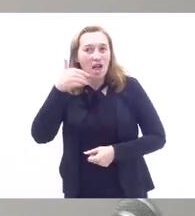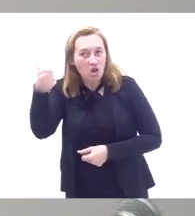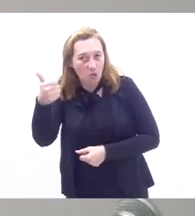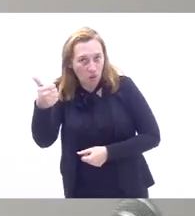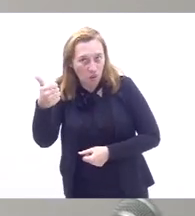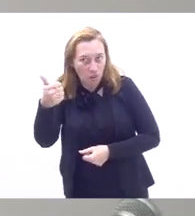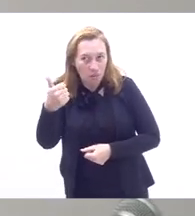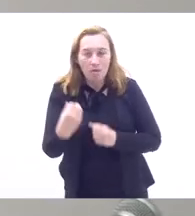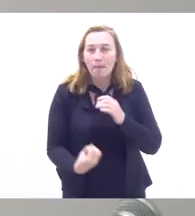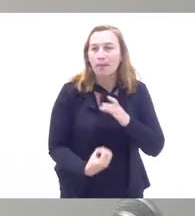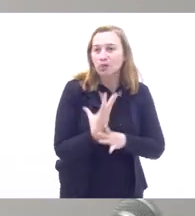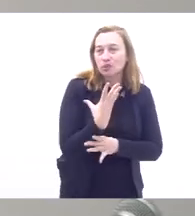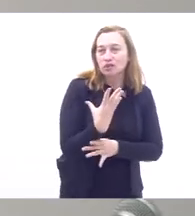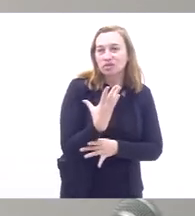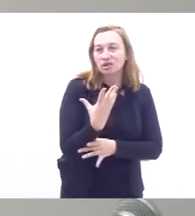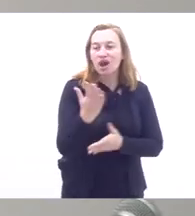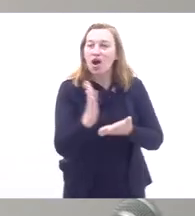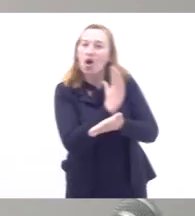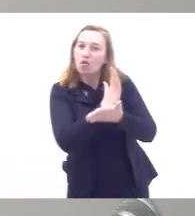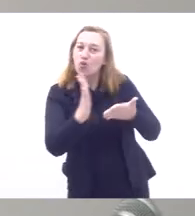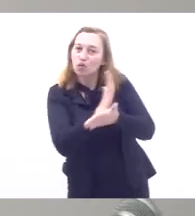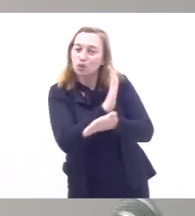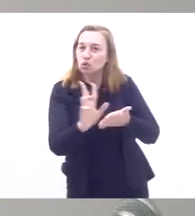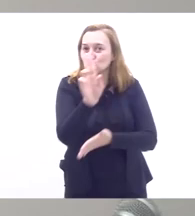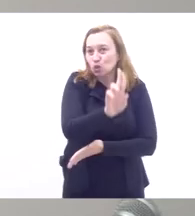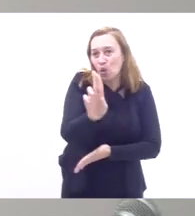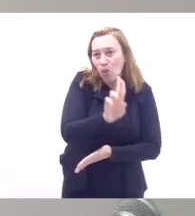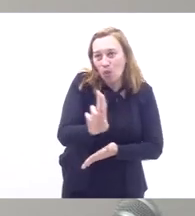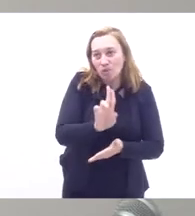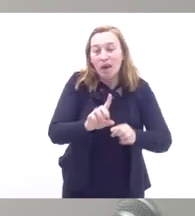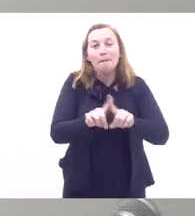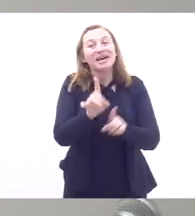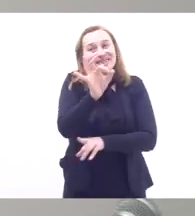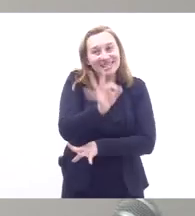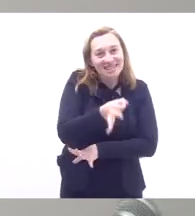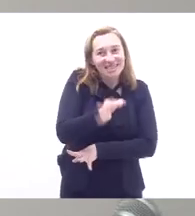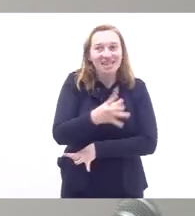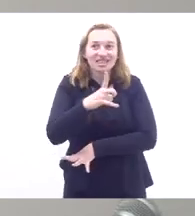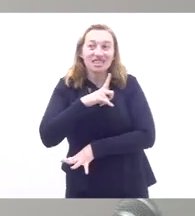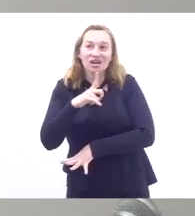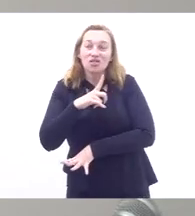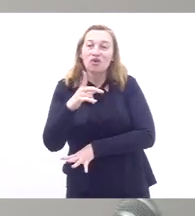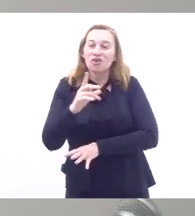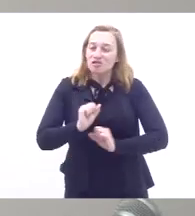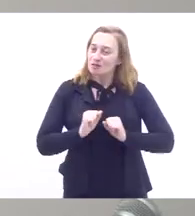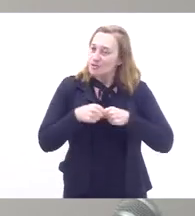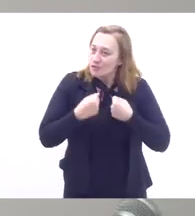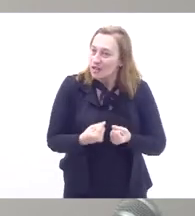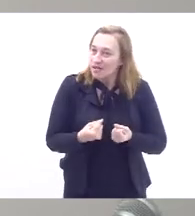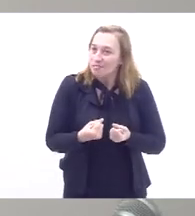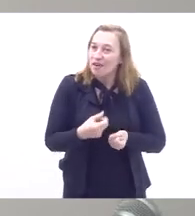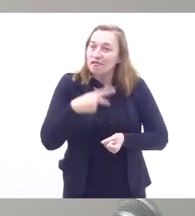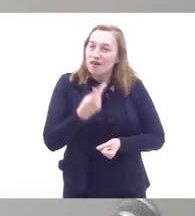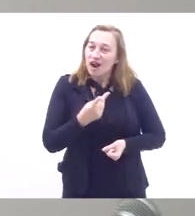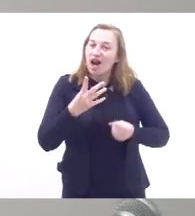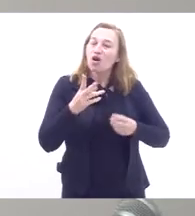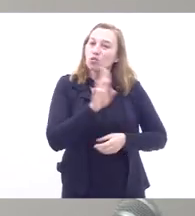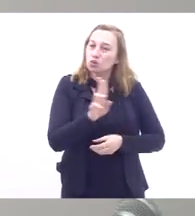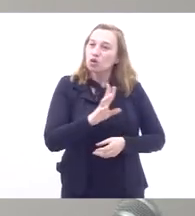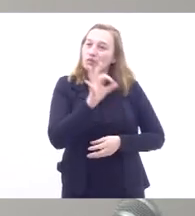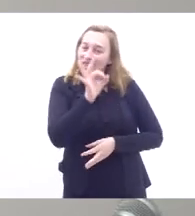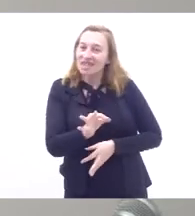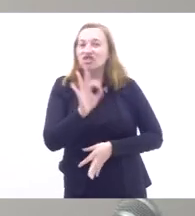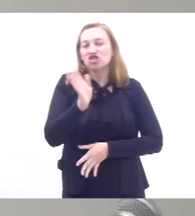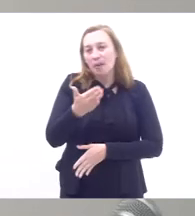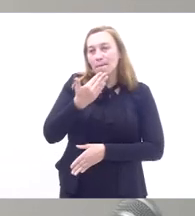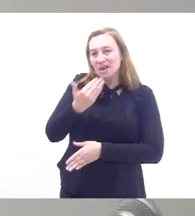para pronunciar alguns nomes, né? Mas tenho certeza que eu farei todo o esforço, né? Mas eu já me